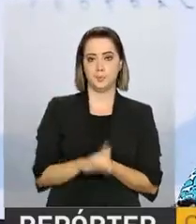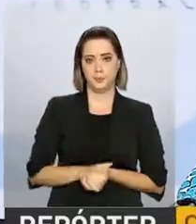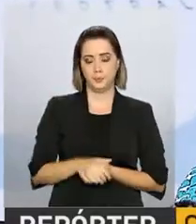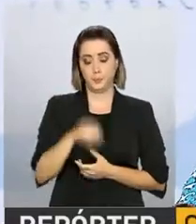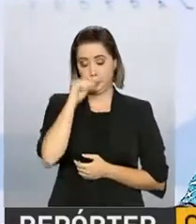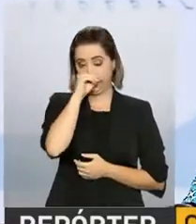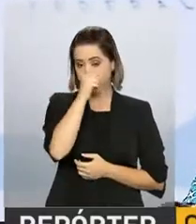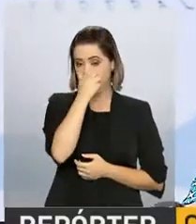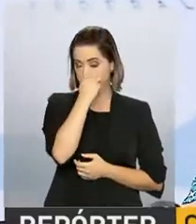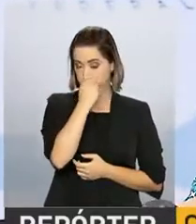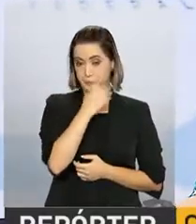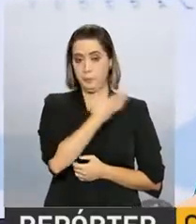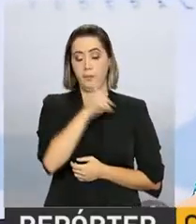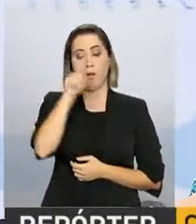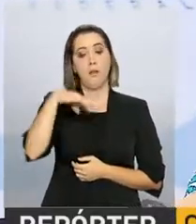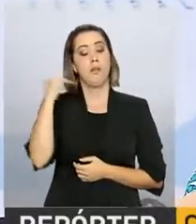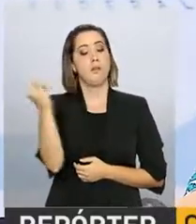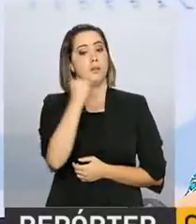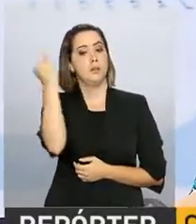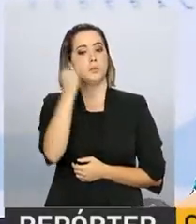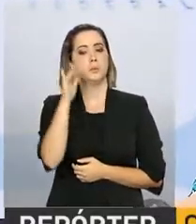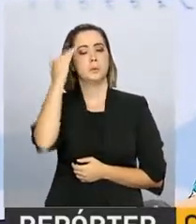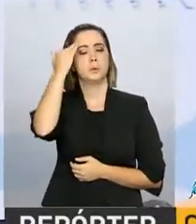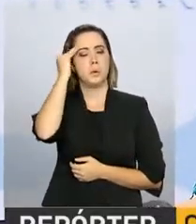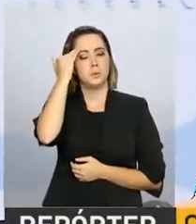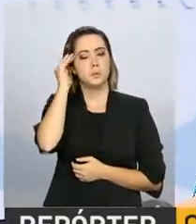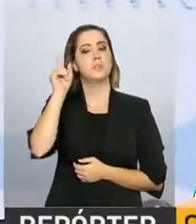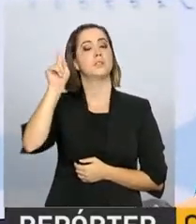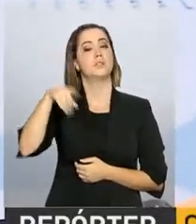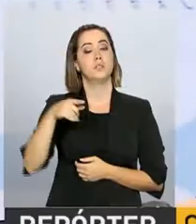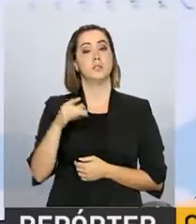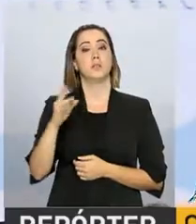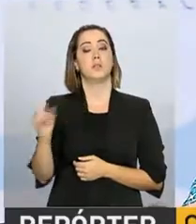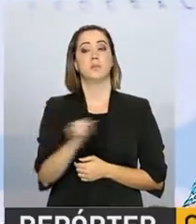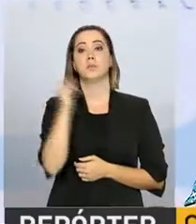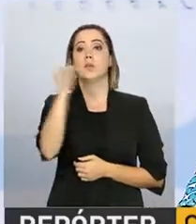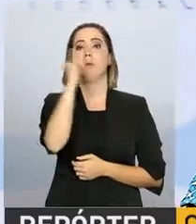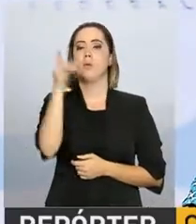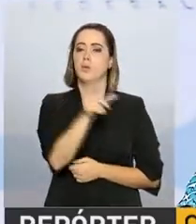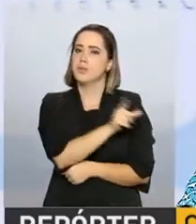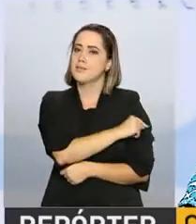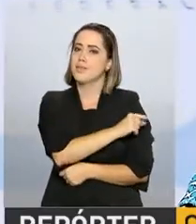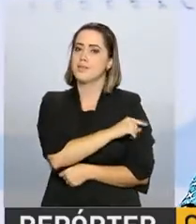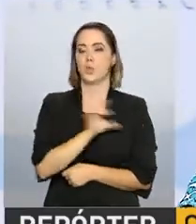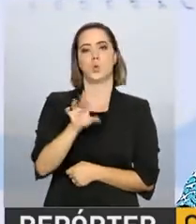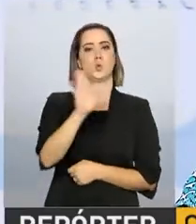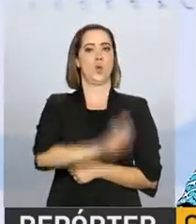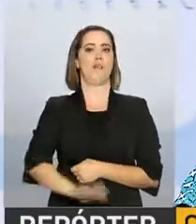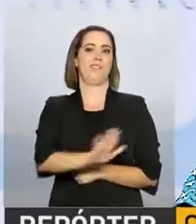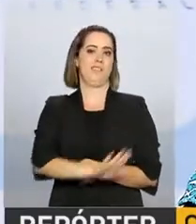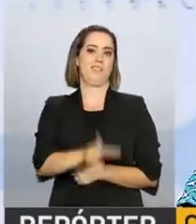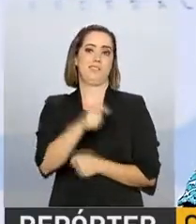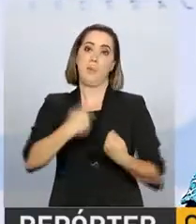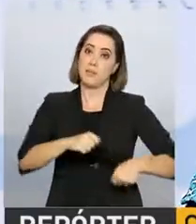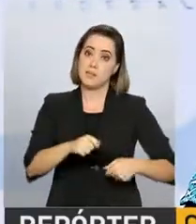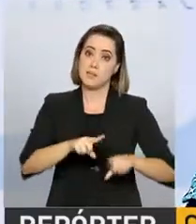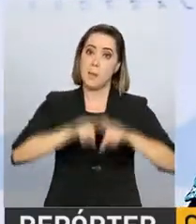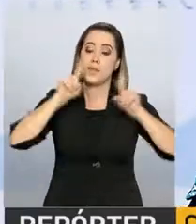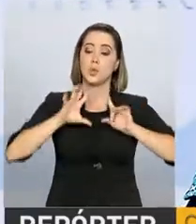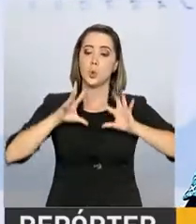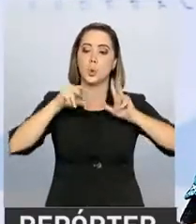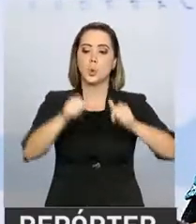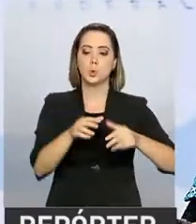população também comece a entender a importância da vacinação, porque não só criança tem que ser vacinada, mas qualquer